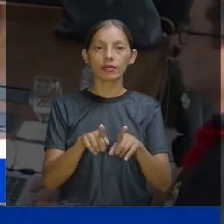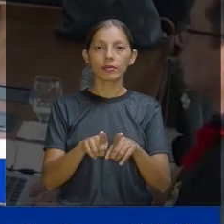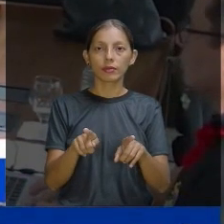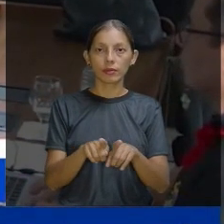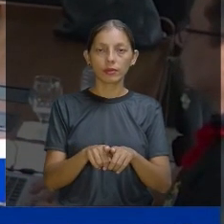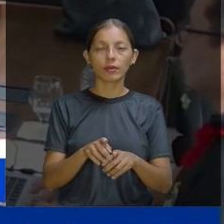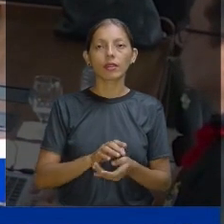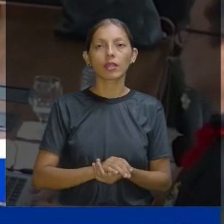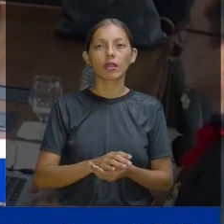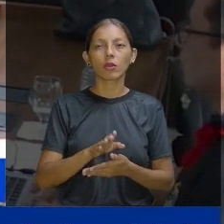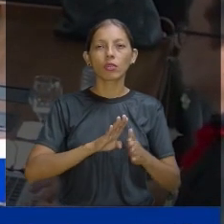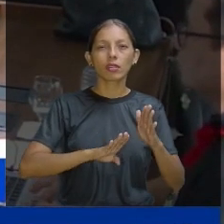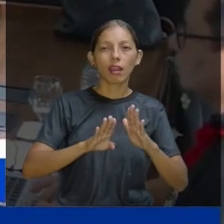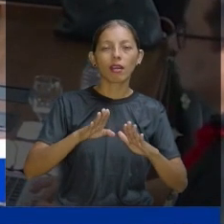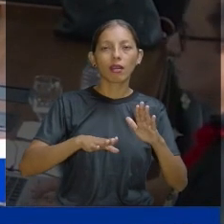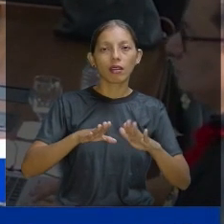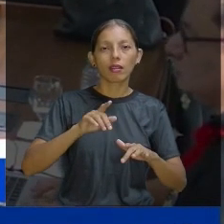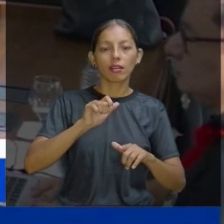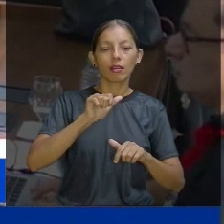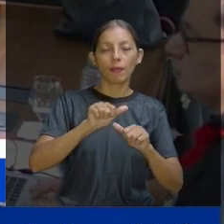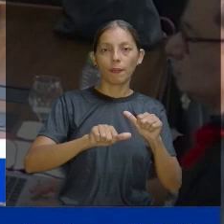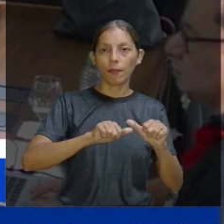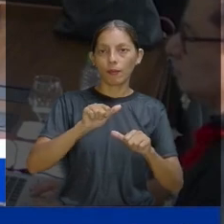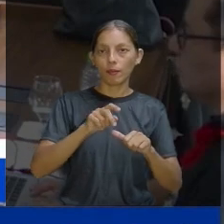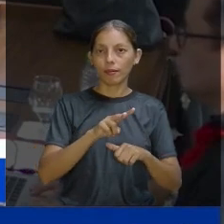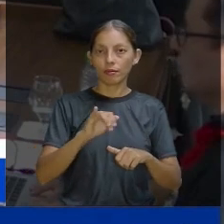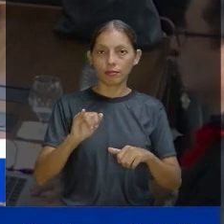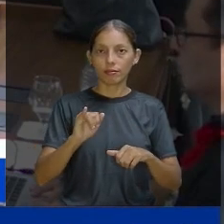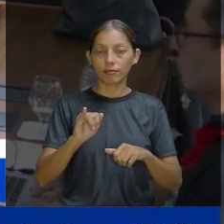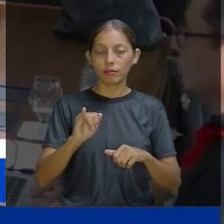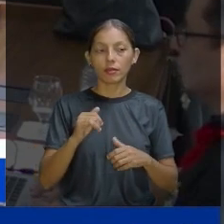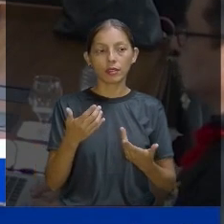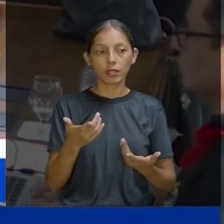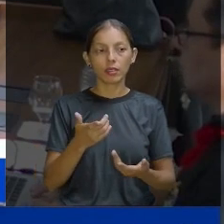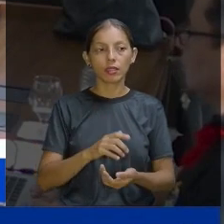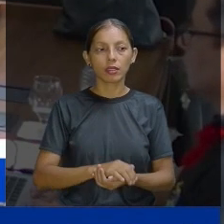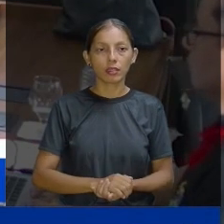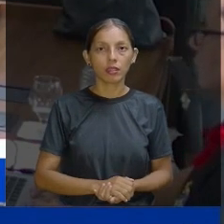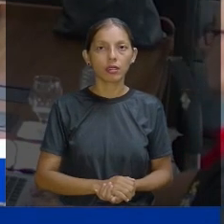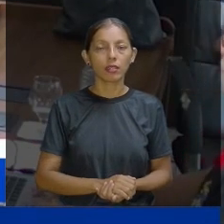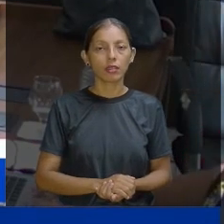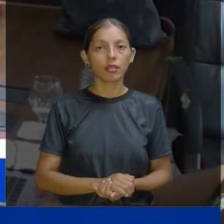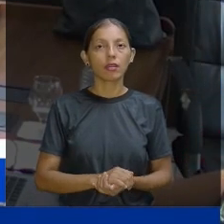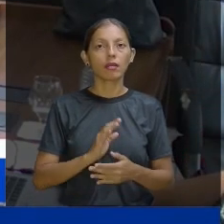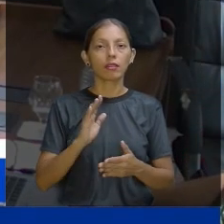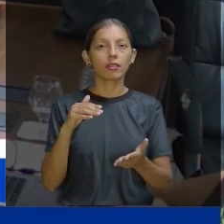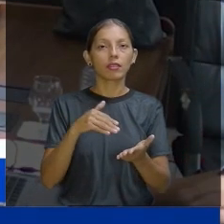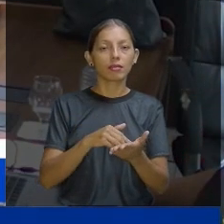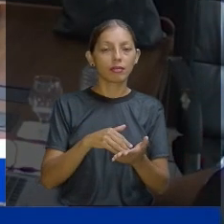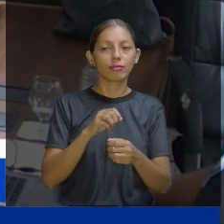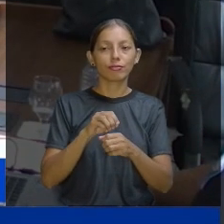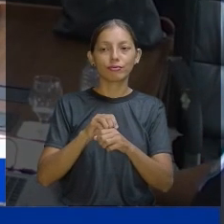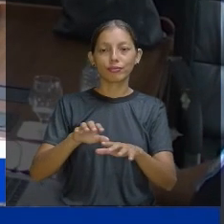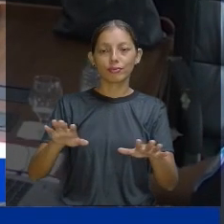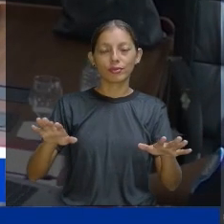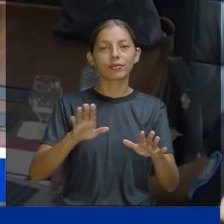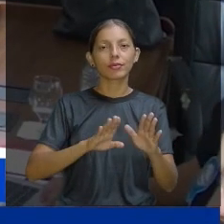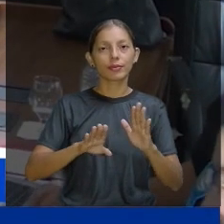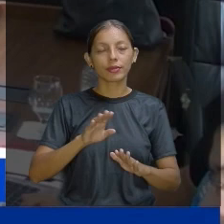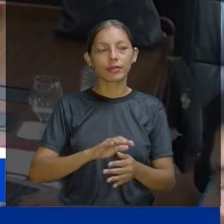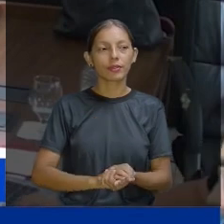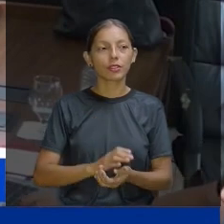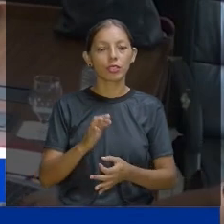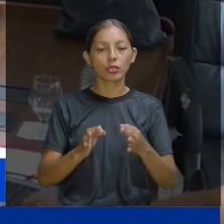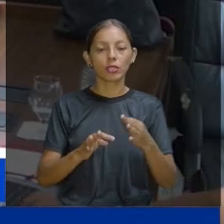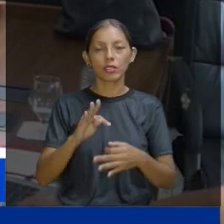do plenário da Câmara Municipal de Laranjal do Jari. Até chegar nas eleições. Perfeito. Juíza Tina